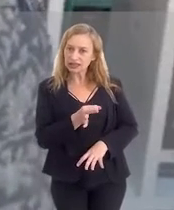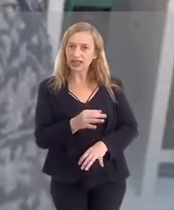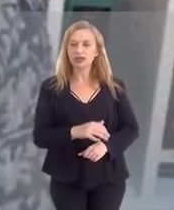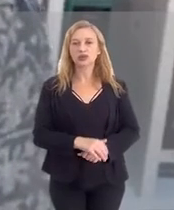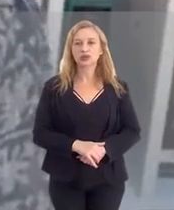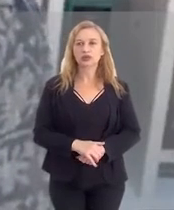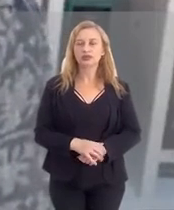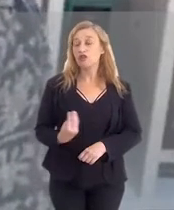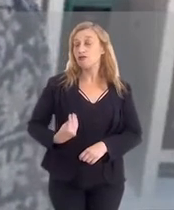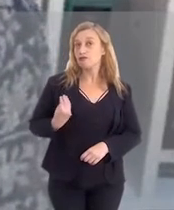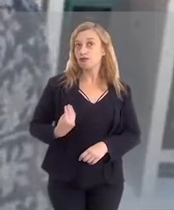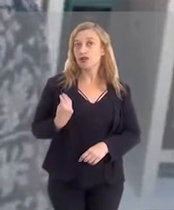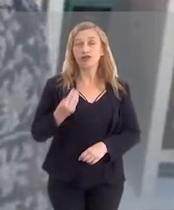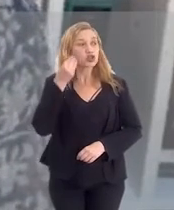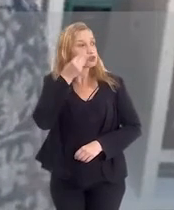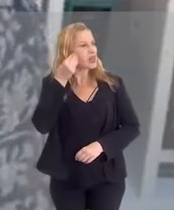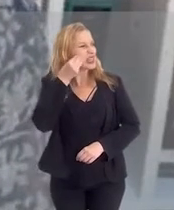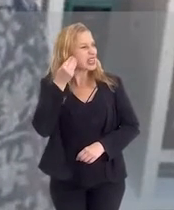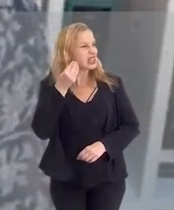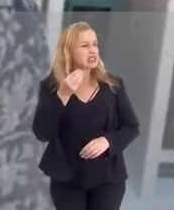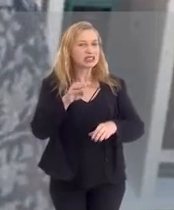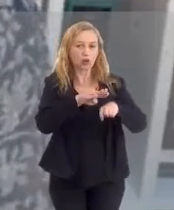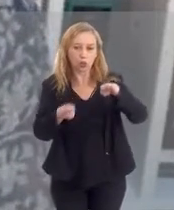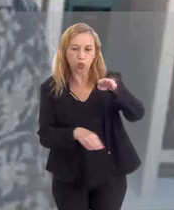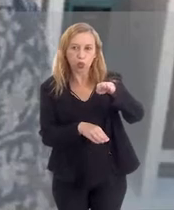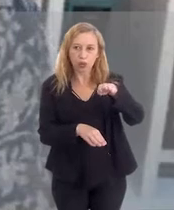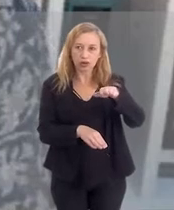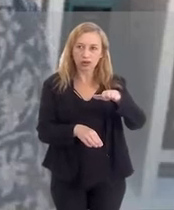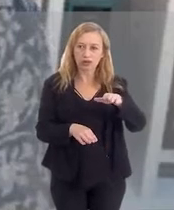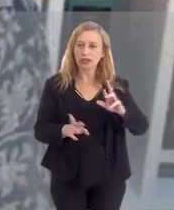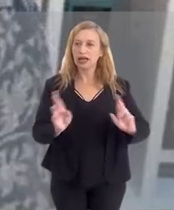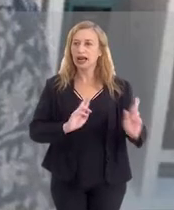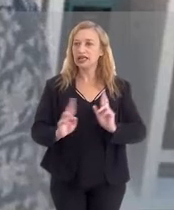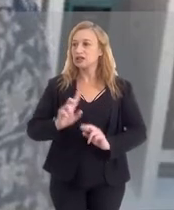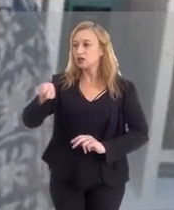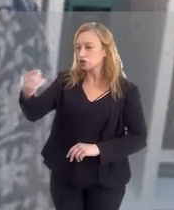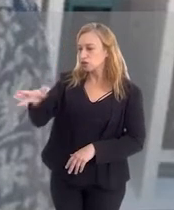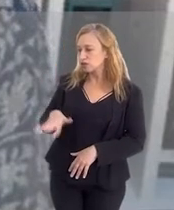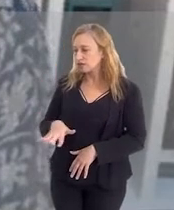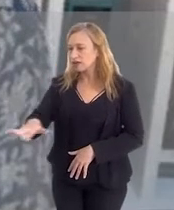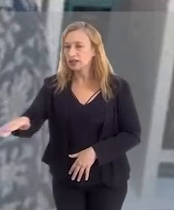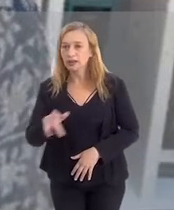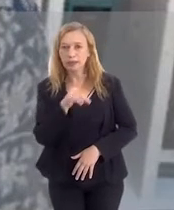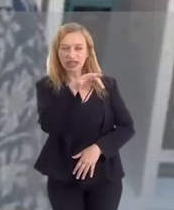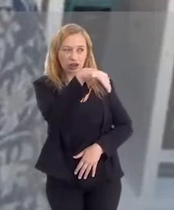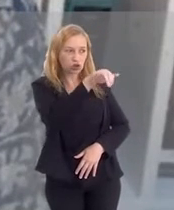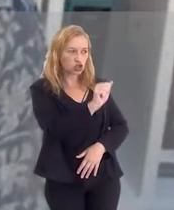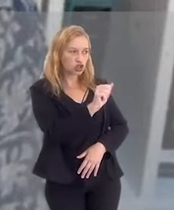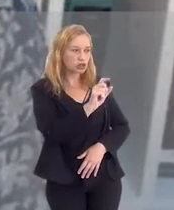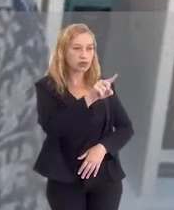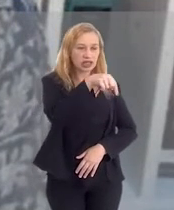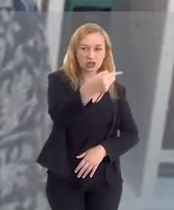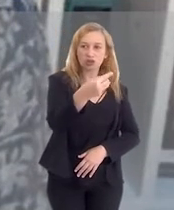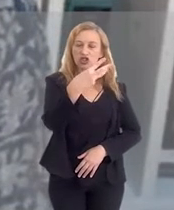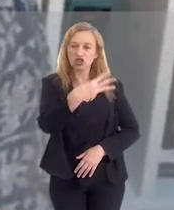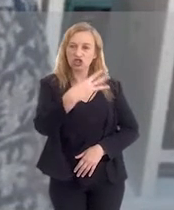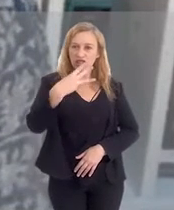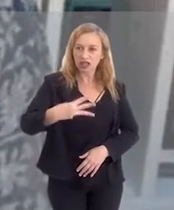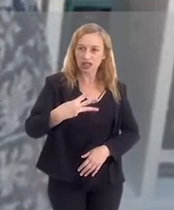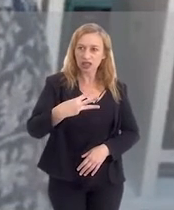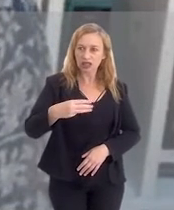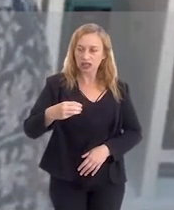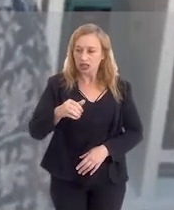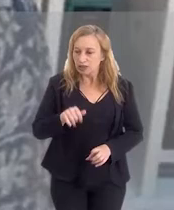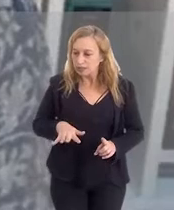que de fato assim vive uma experiência muito desigual em relação às outras periferias, não só Planaltina, mas as outras 33